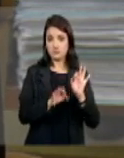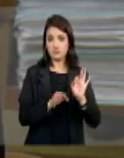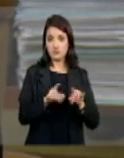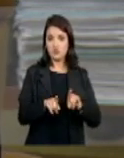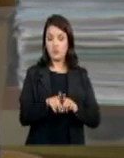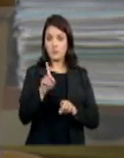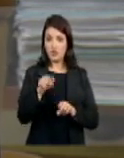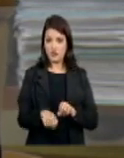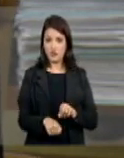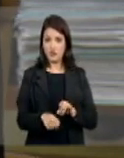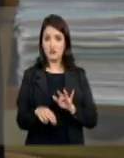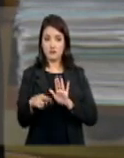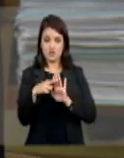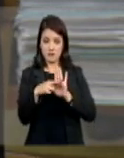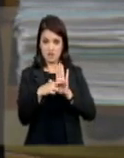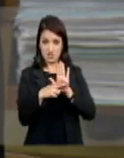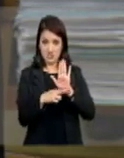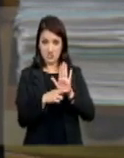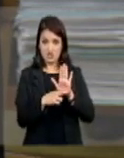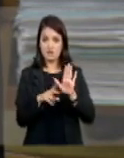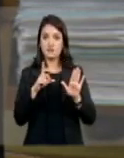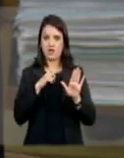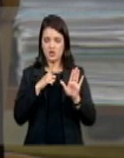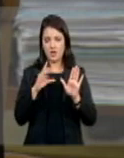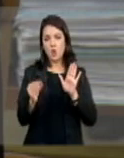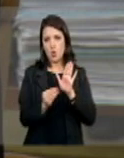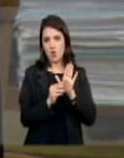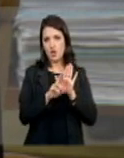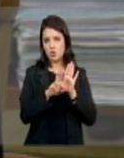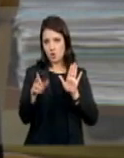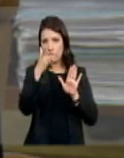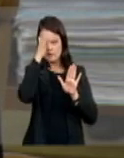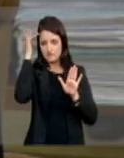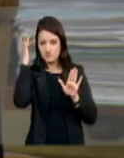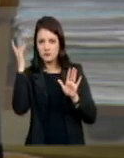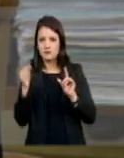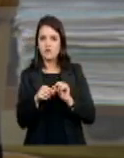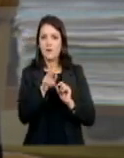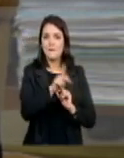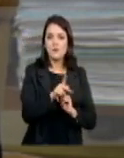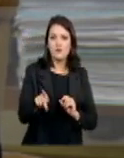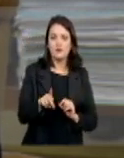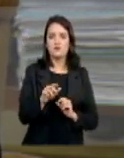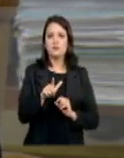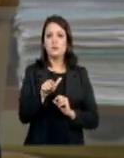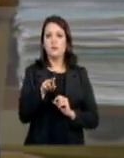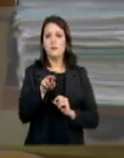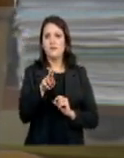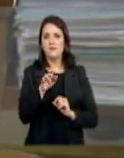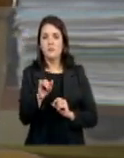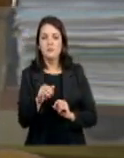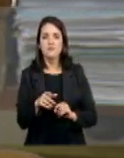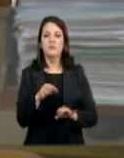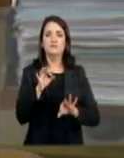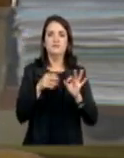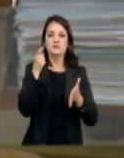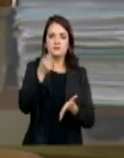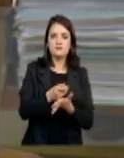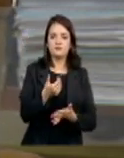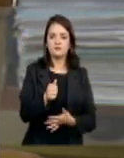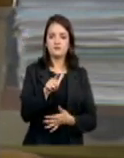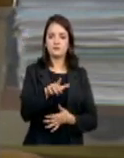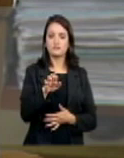doutrina os autores aqui eu menciono professor aury lopes júnior o juiz alexandre moraes da